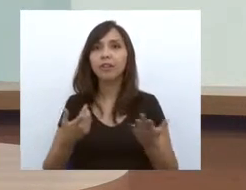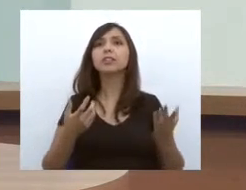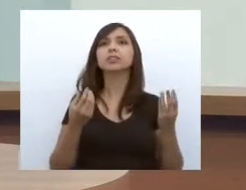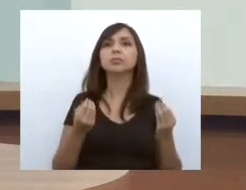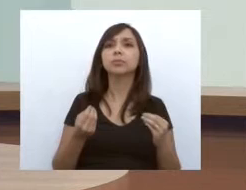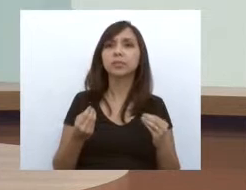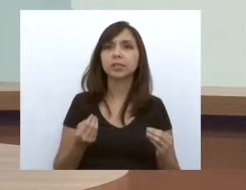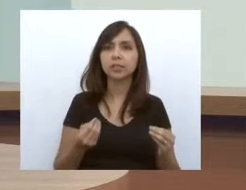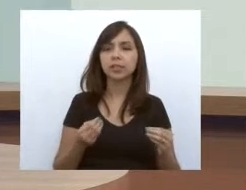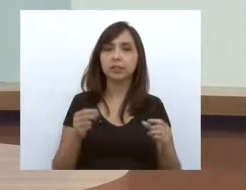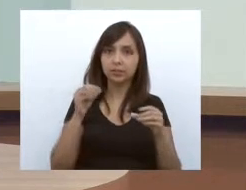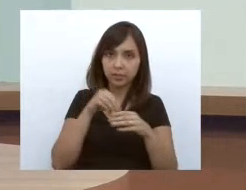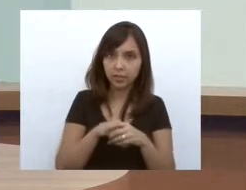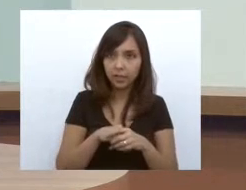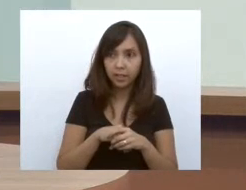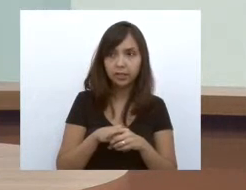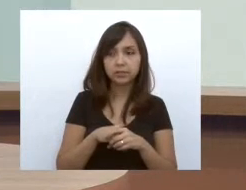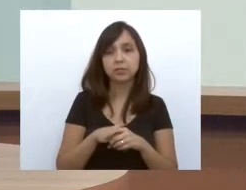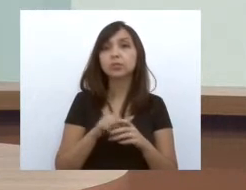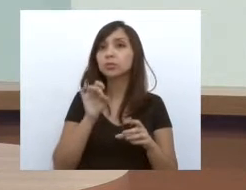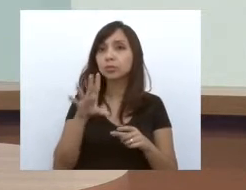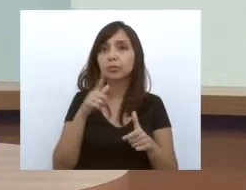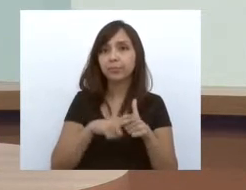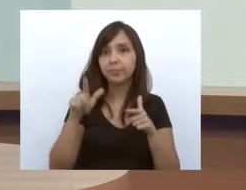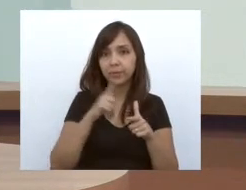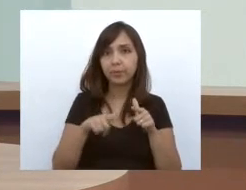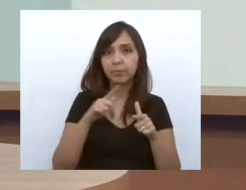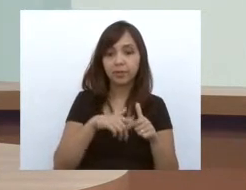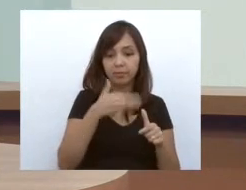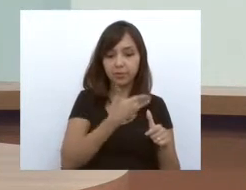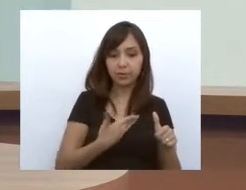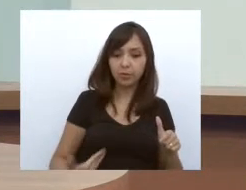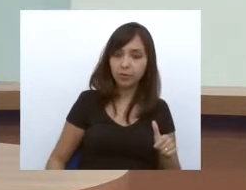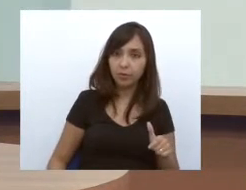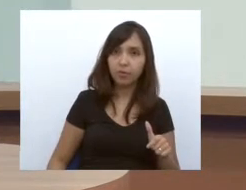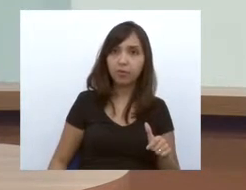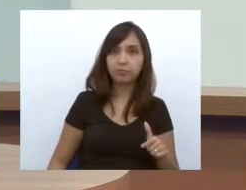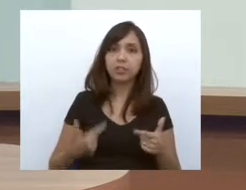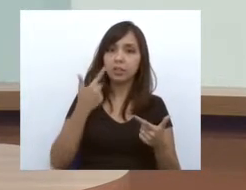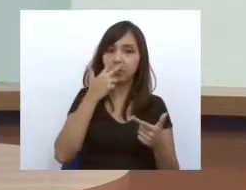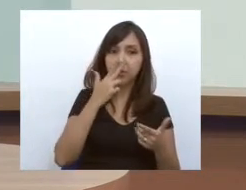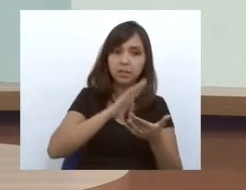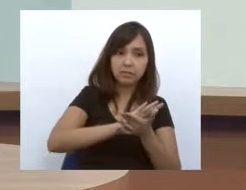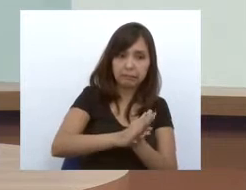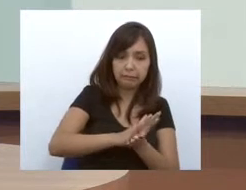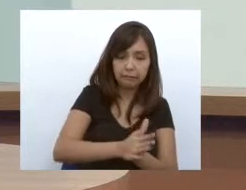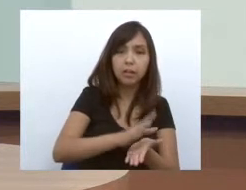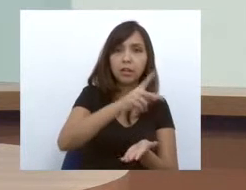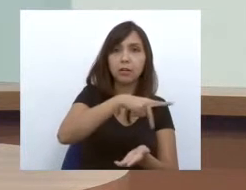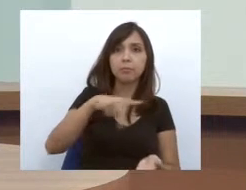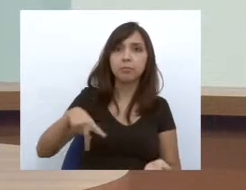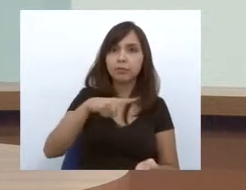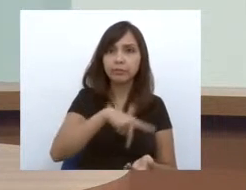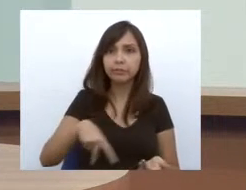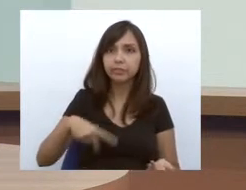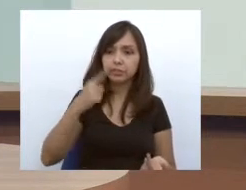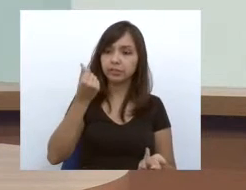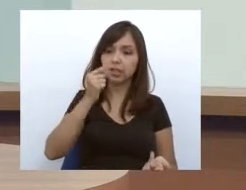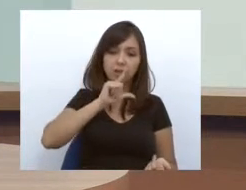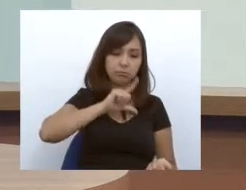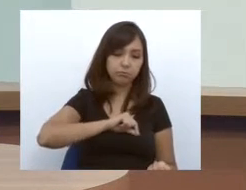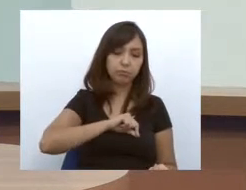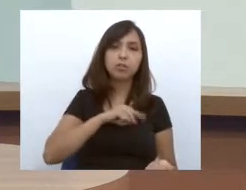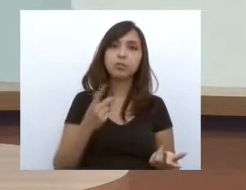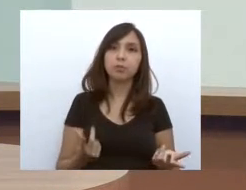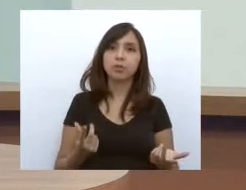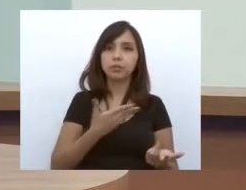Guarulhos e no Estado de São Paulo é só mais um sintoma desse governo que vem achatando o salário dos professores, acabando com a qualidade de ensino no